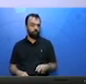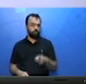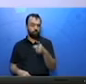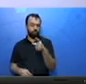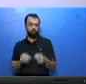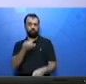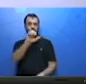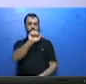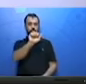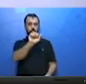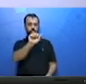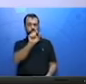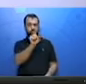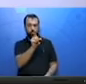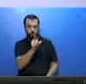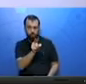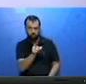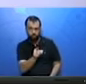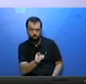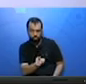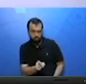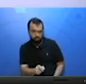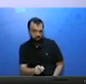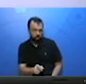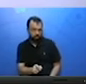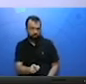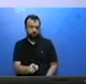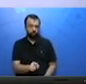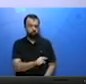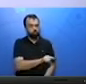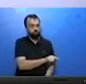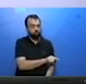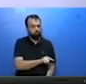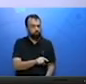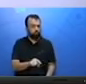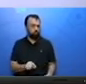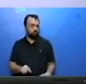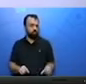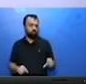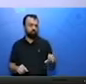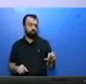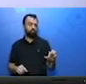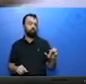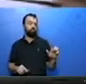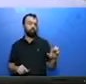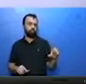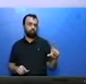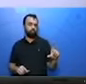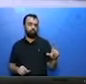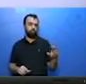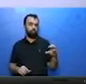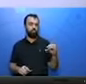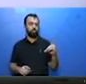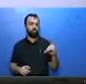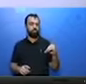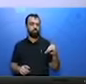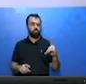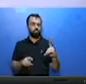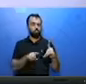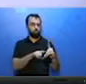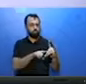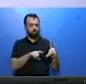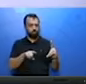traço aqui até o ponto D, que é o início ali do vértice, e une os dois. Formou um triângulo